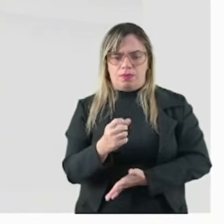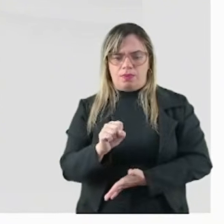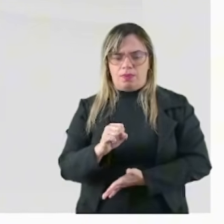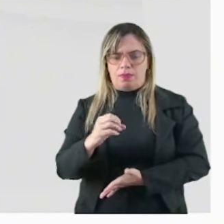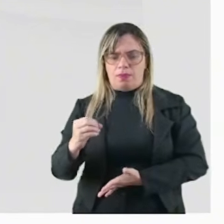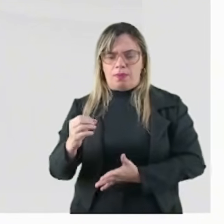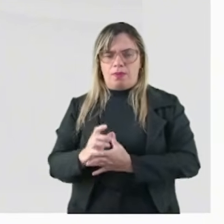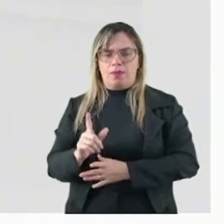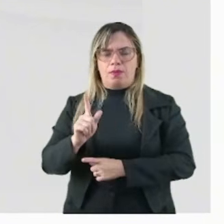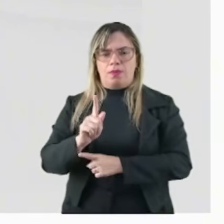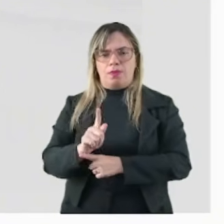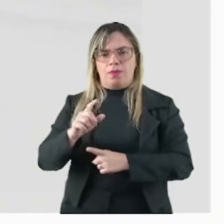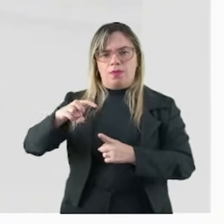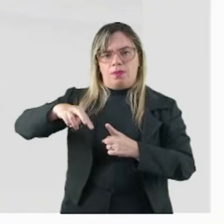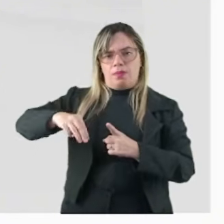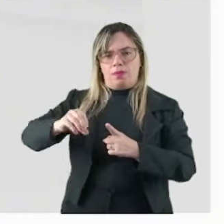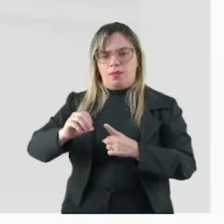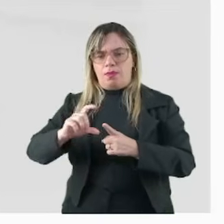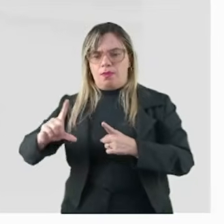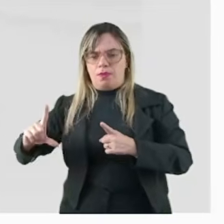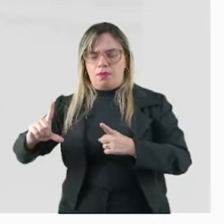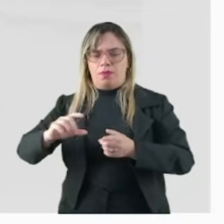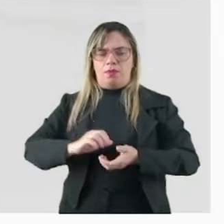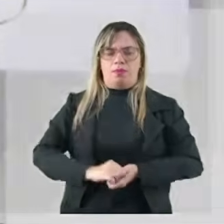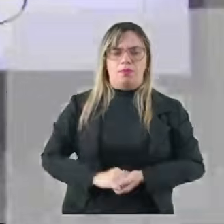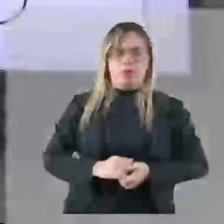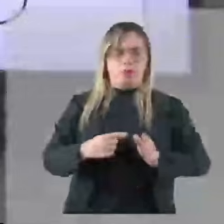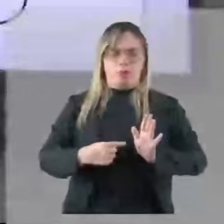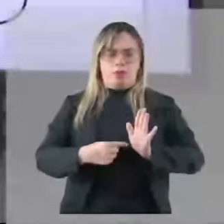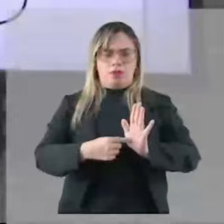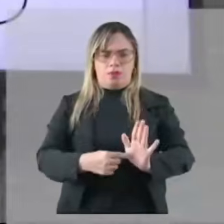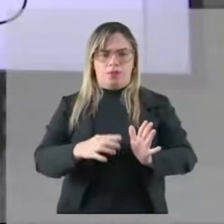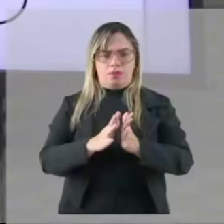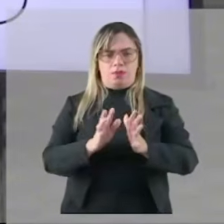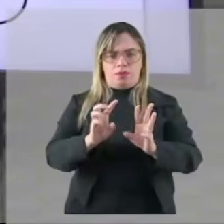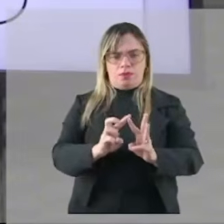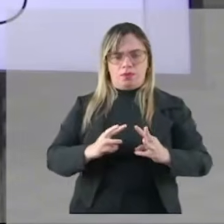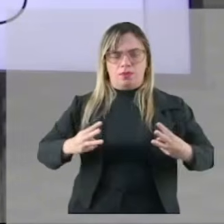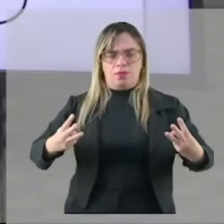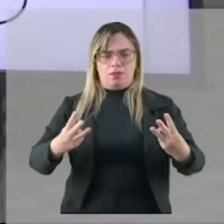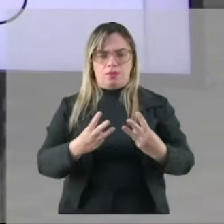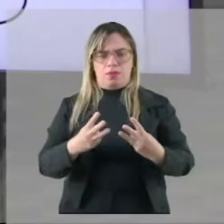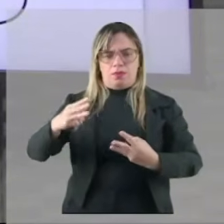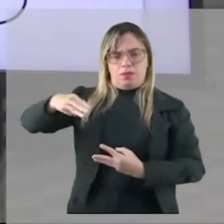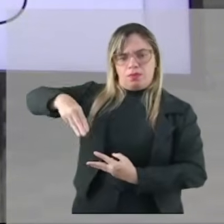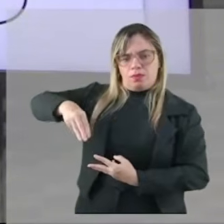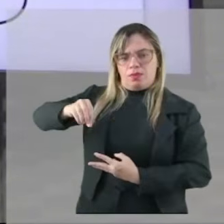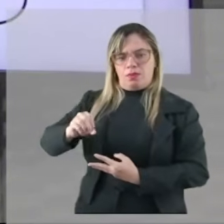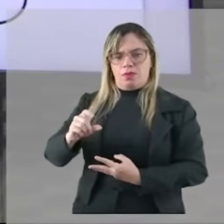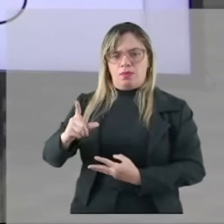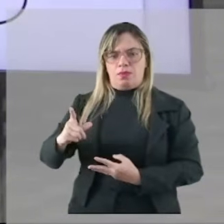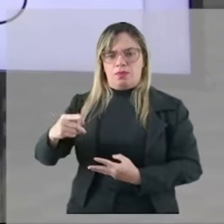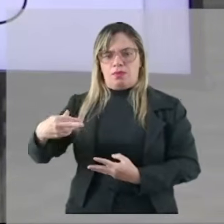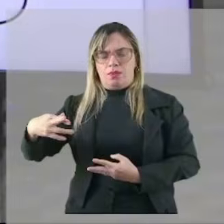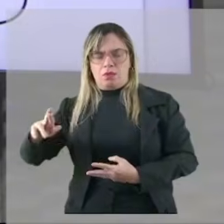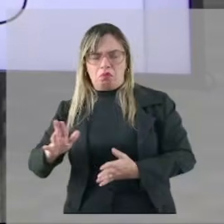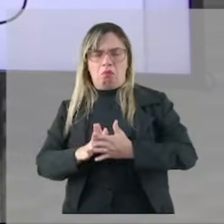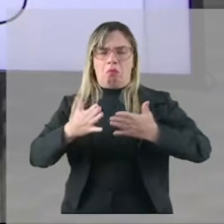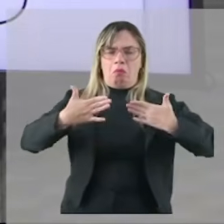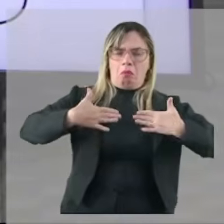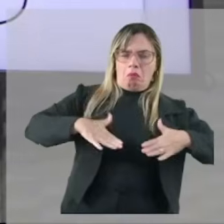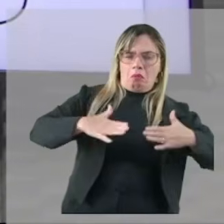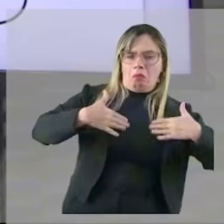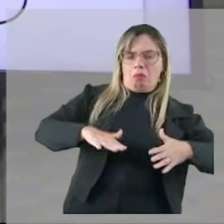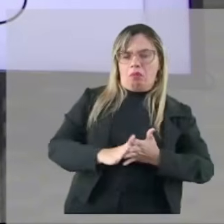180 gramas por mol. Então tá aí a nossa massa molar. Tá legal, gente? Tranquilo, questão